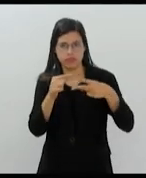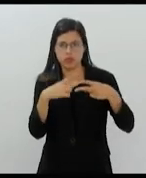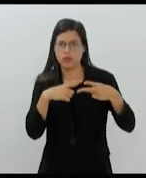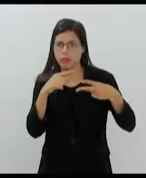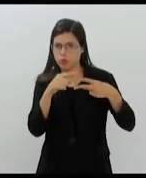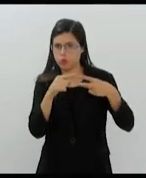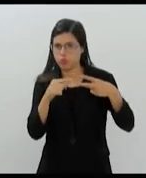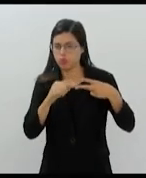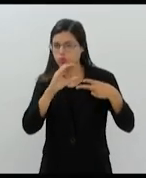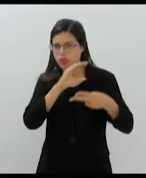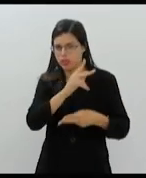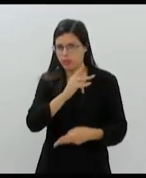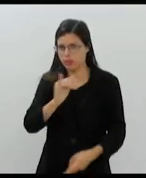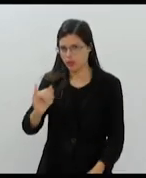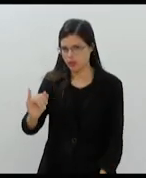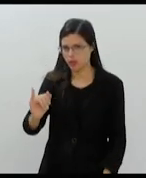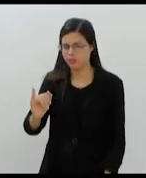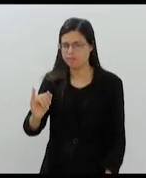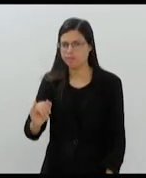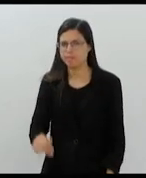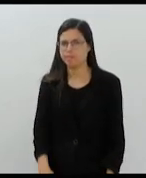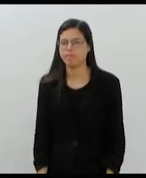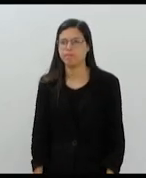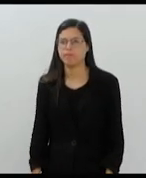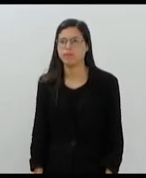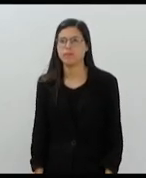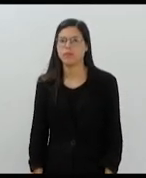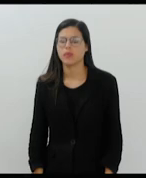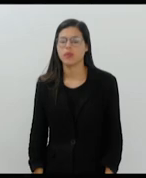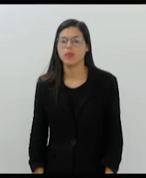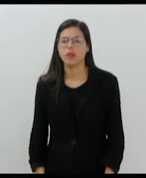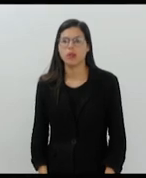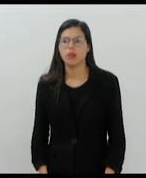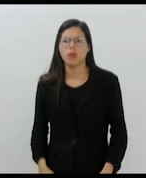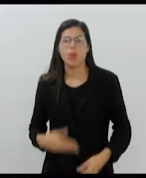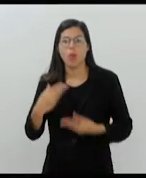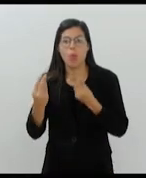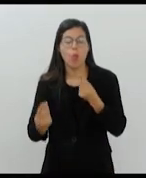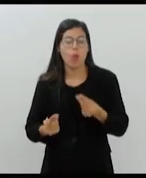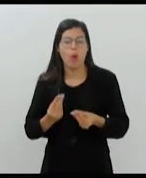CPIs. Como é possível contratar